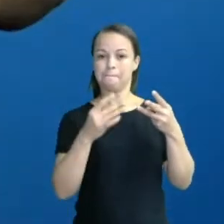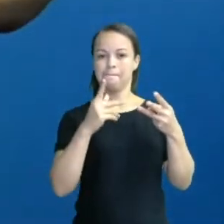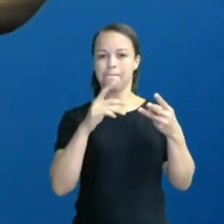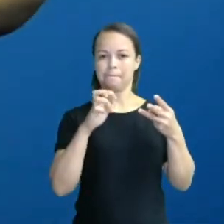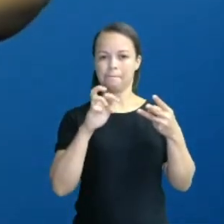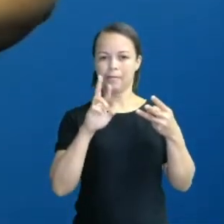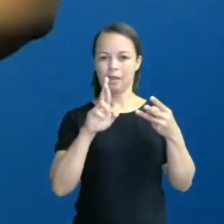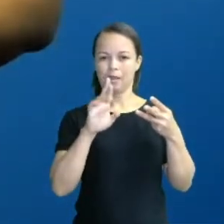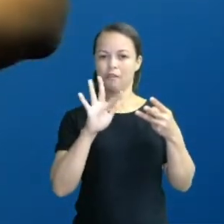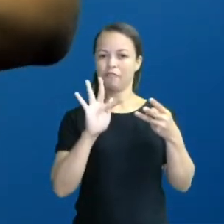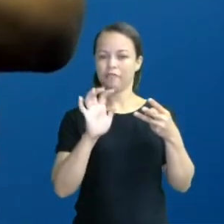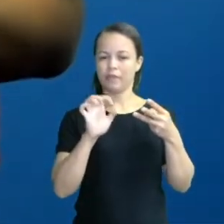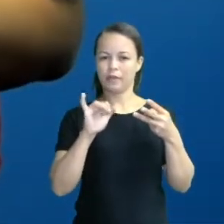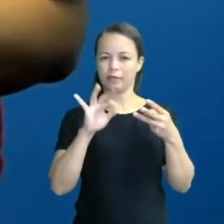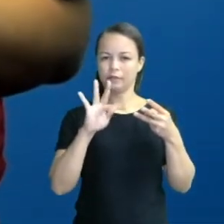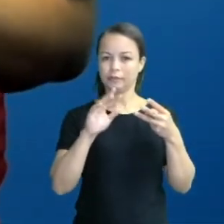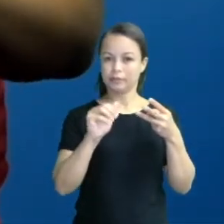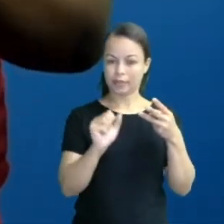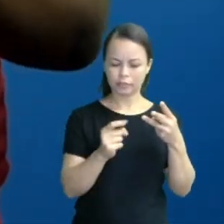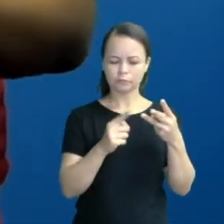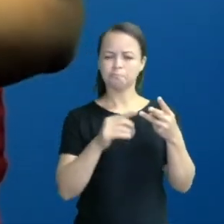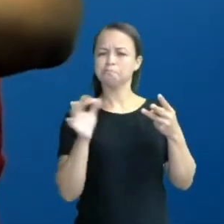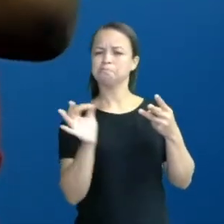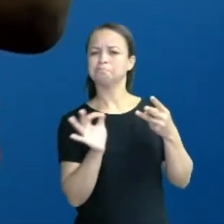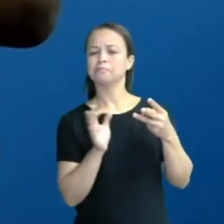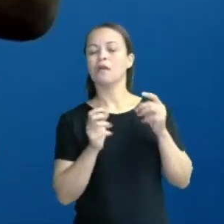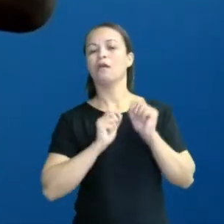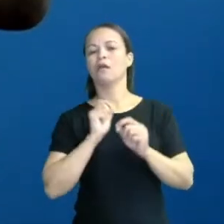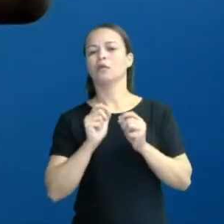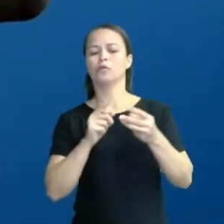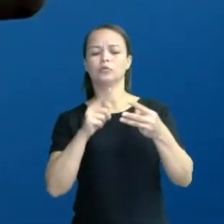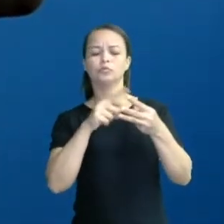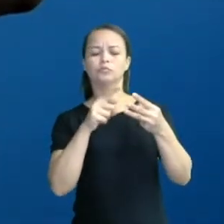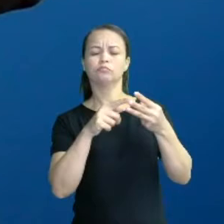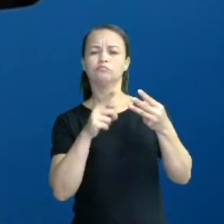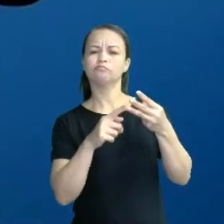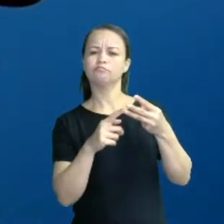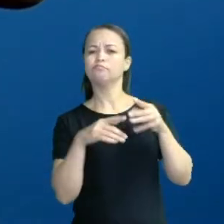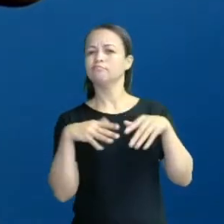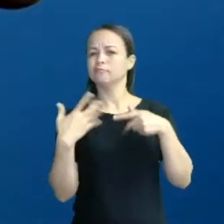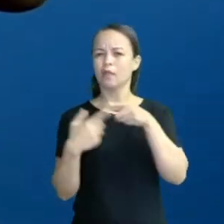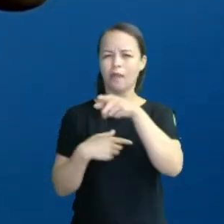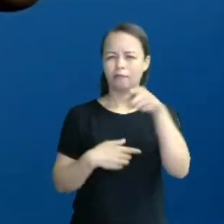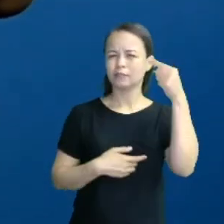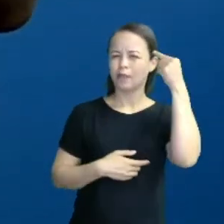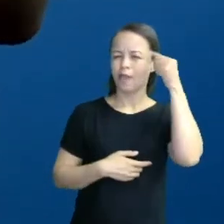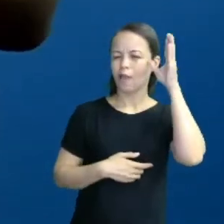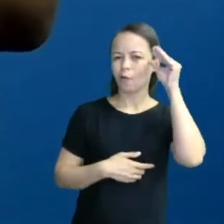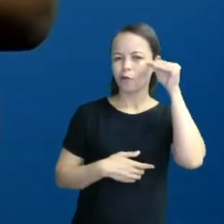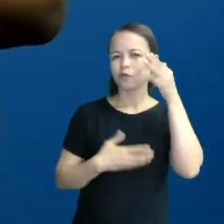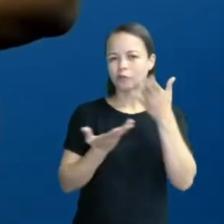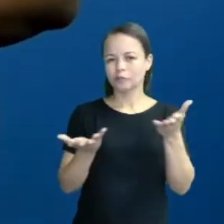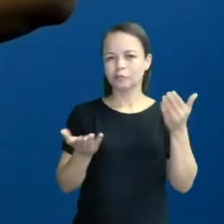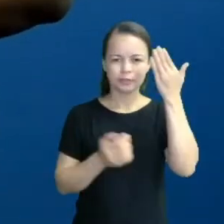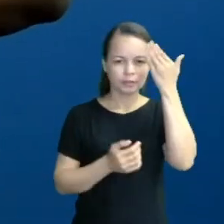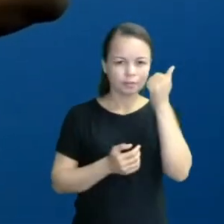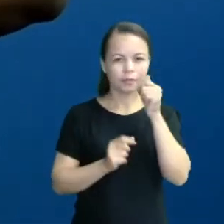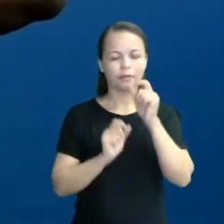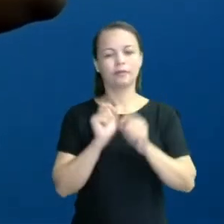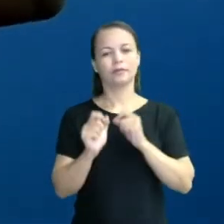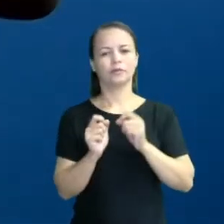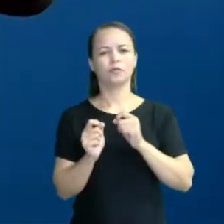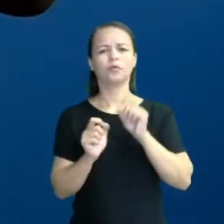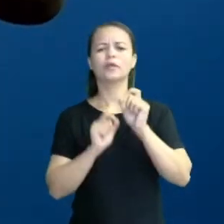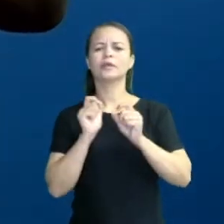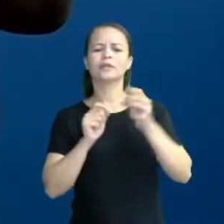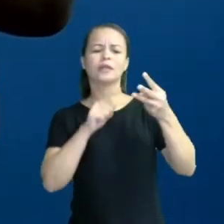a curiosidade em você agora para saber quais são esses 3 tipos, O que quer dizer essas